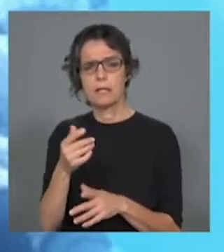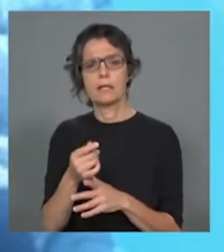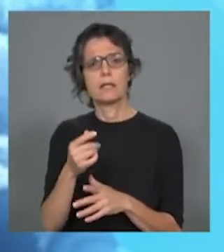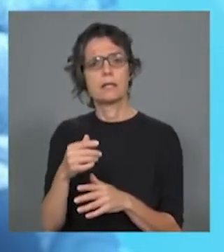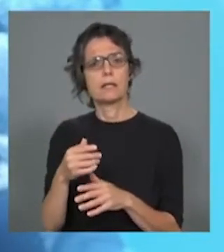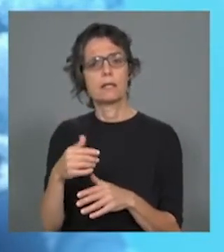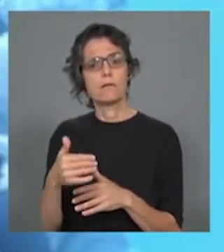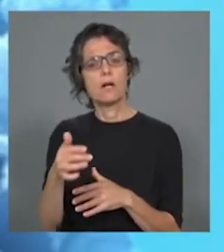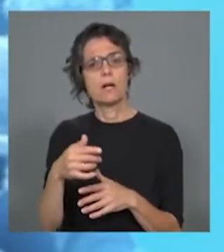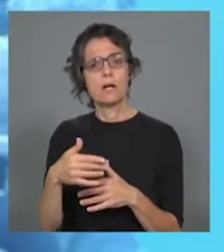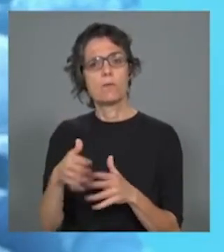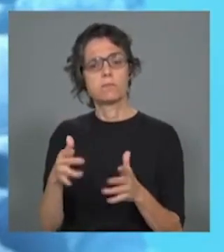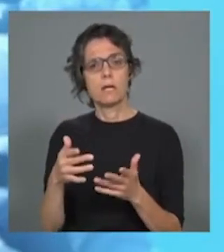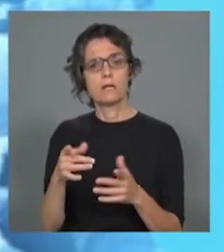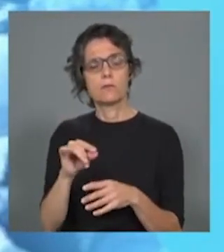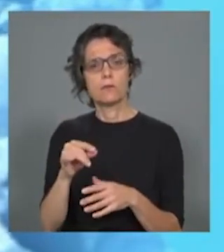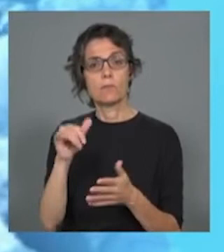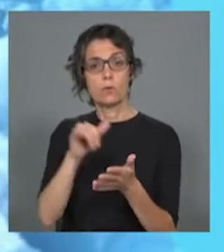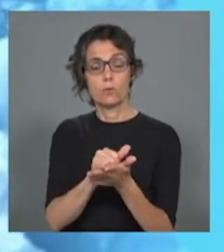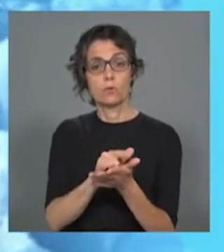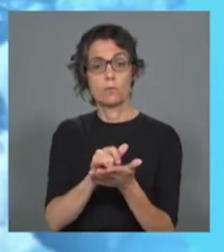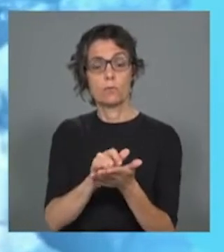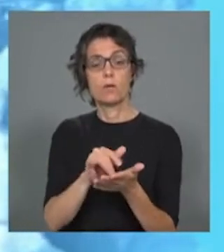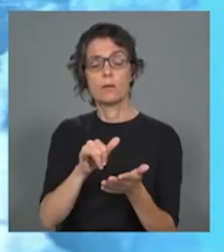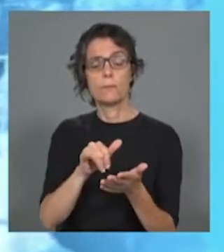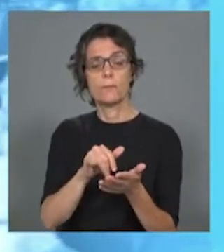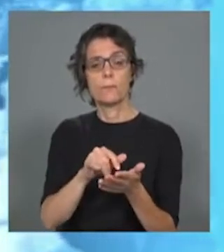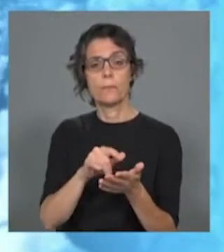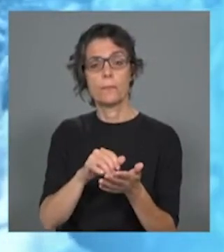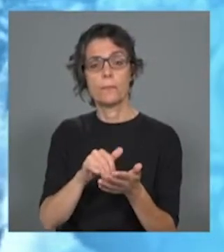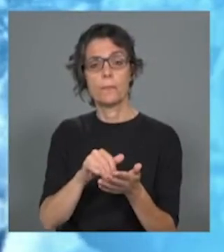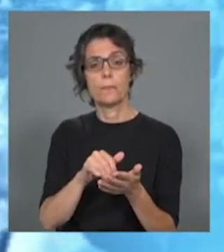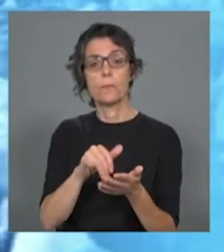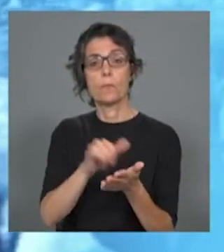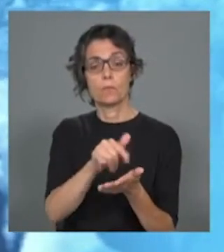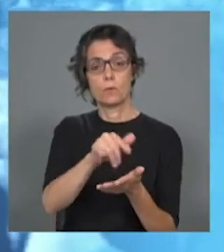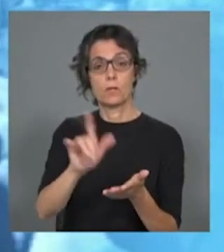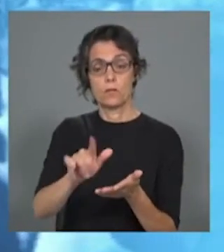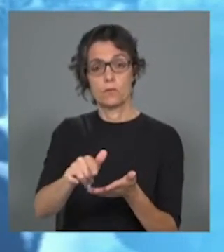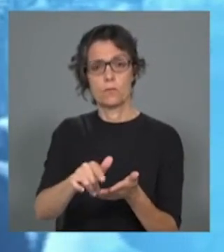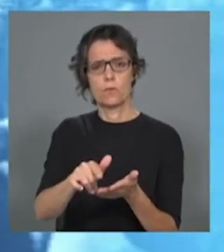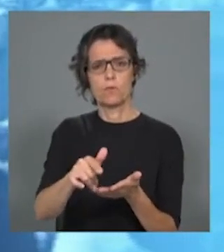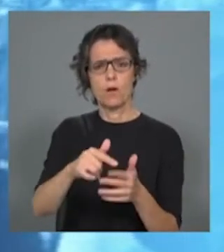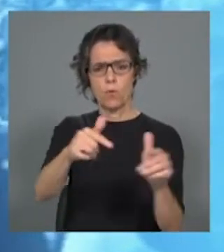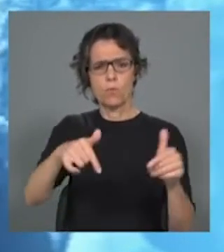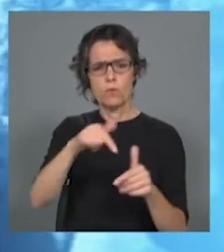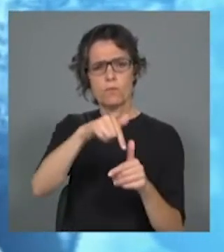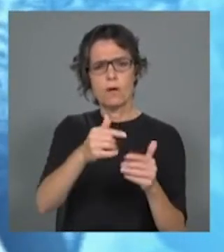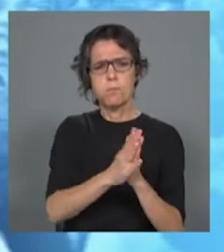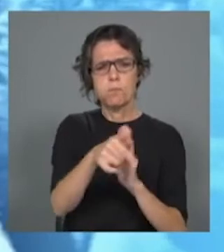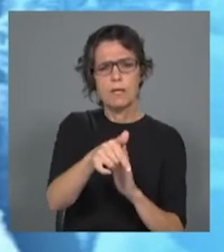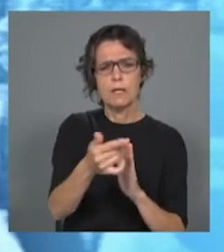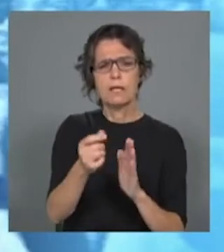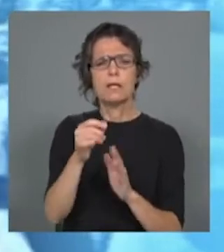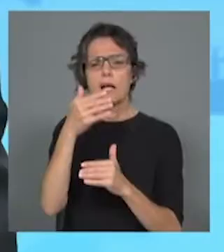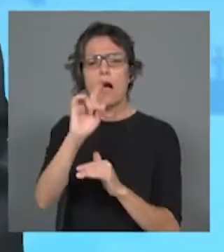um espaço interconfessional no aeroporto de Lisboa. O que é que está previsto neste sentido?